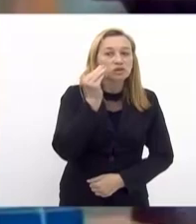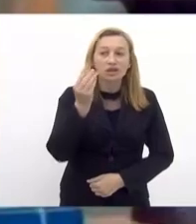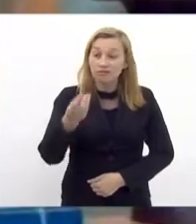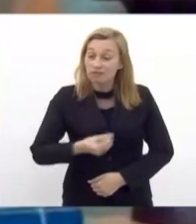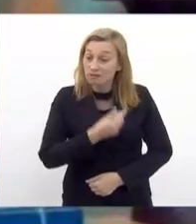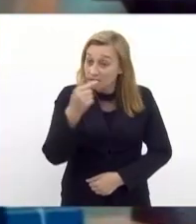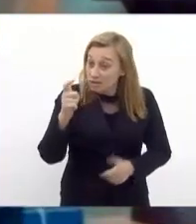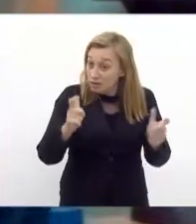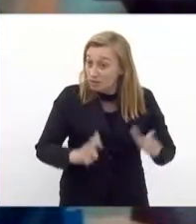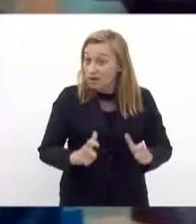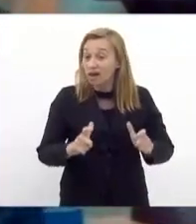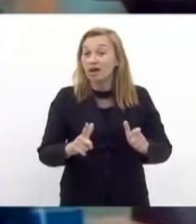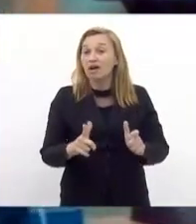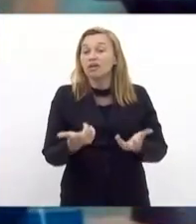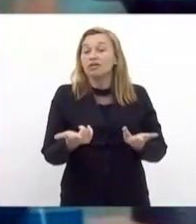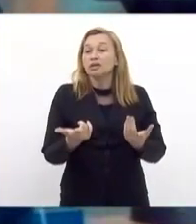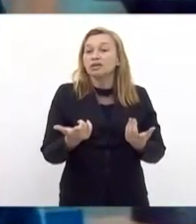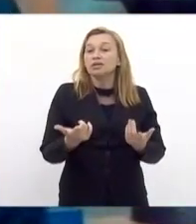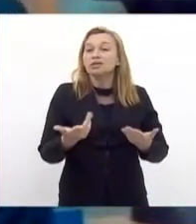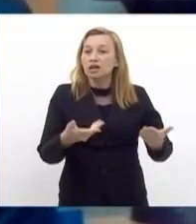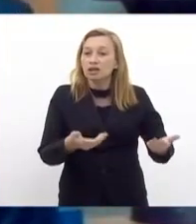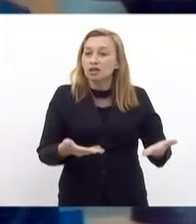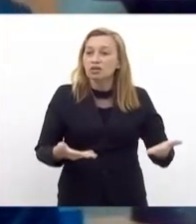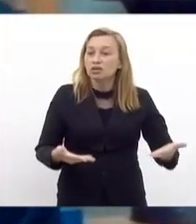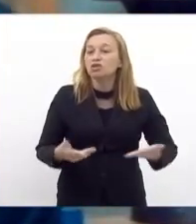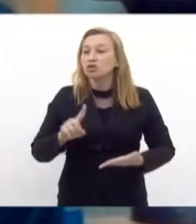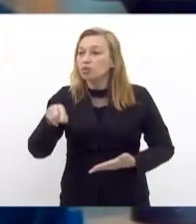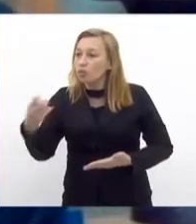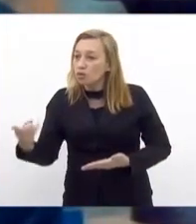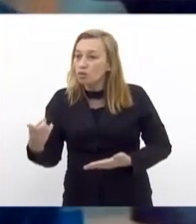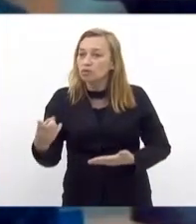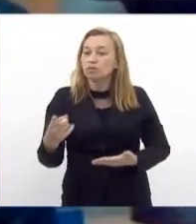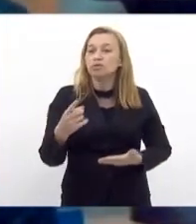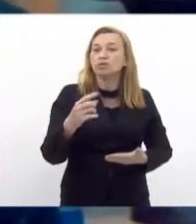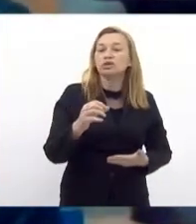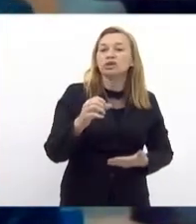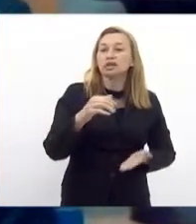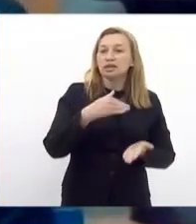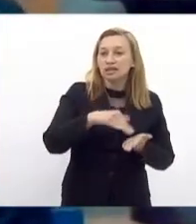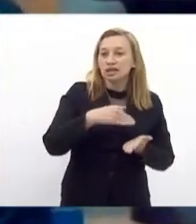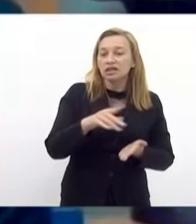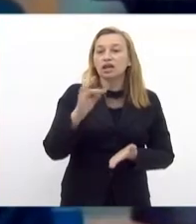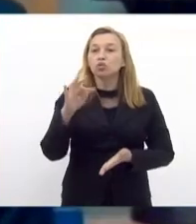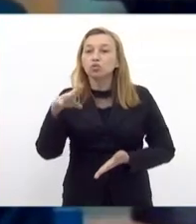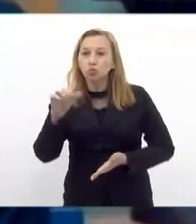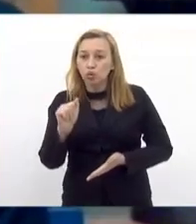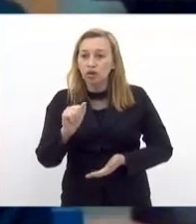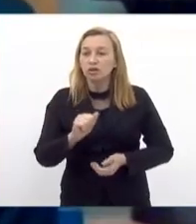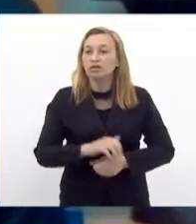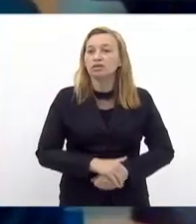aqui. Demais participantes, senador Portinho, secretário do Tuca.